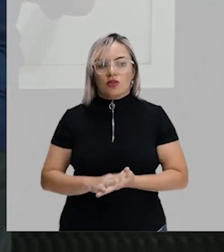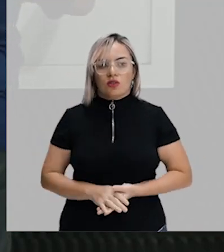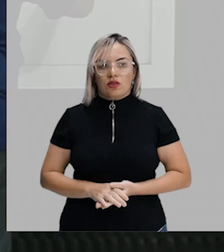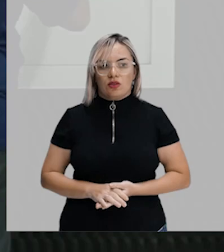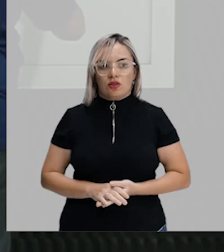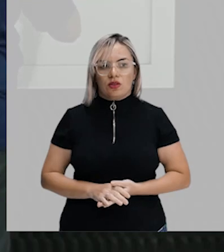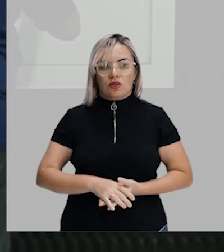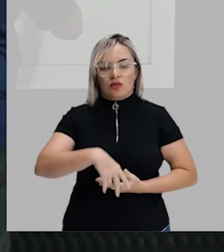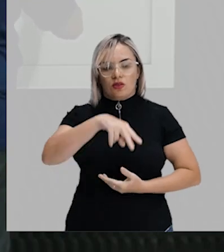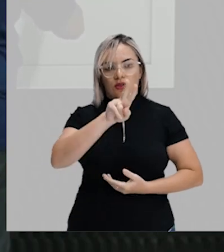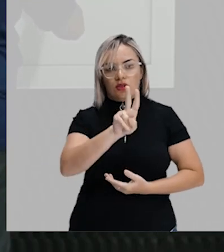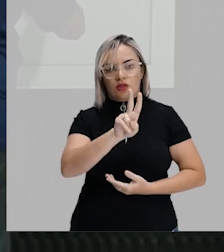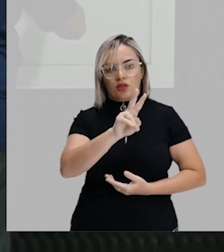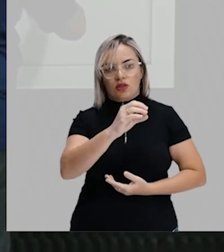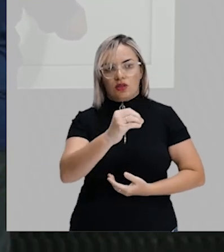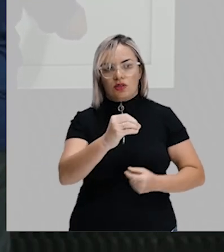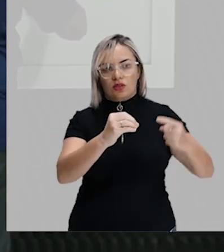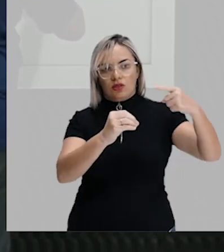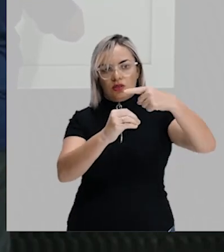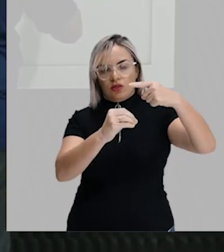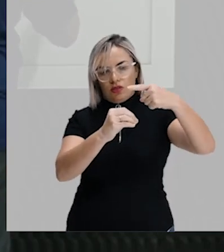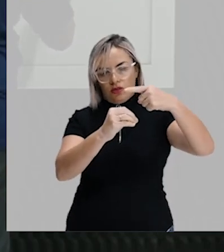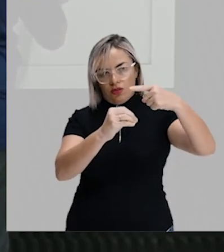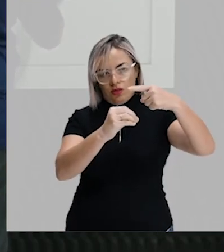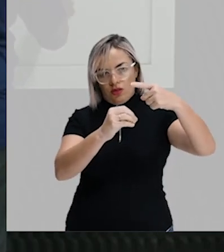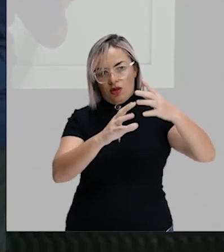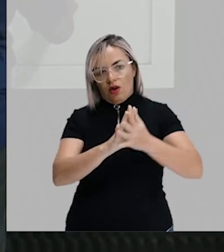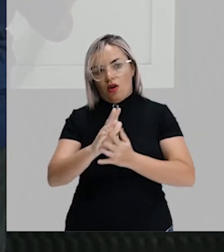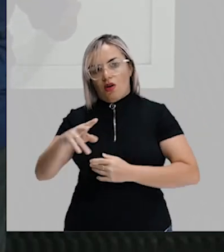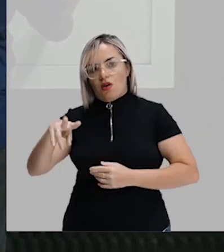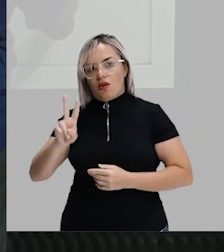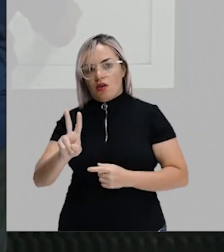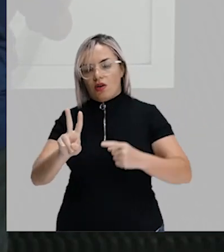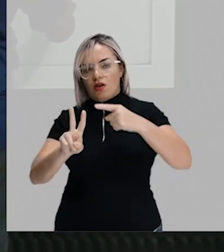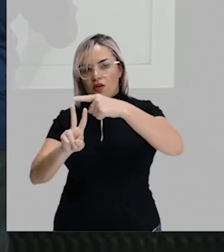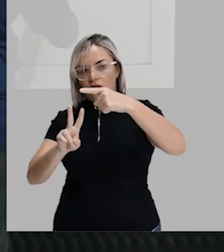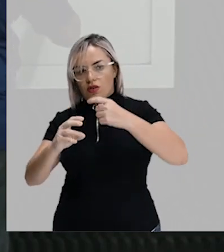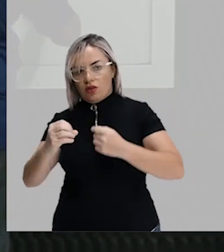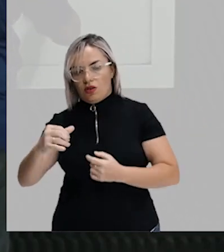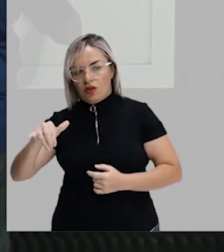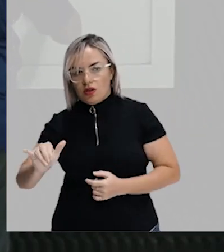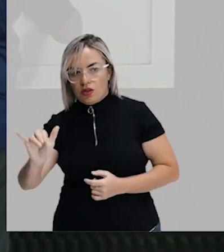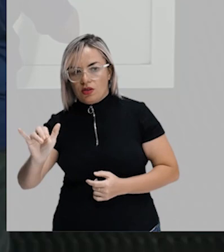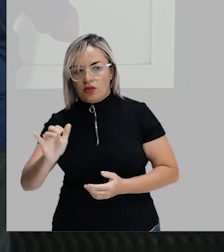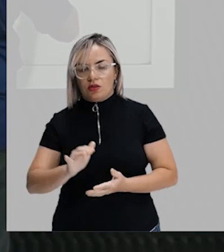y, velocidade inicial x, né? Ou Vx, vamos colocar assim.